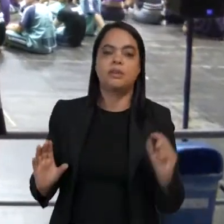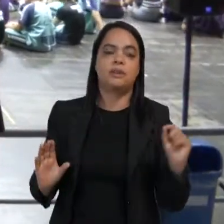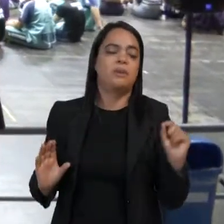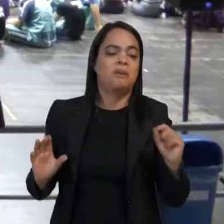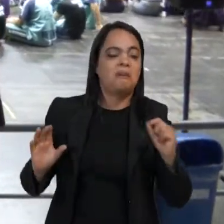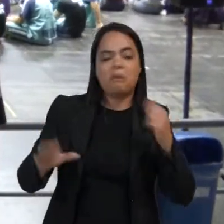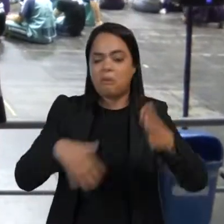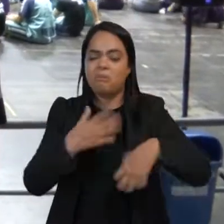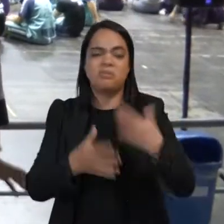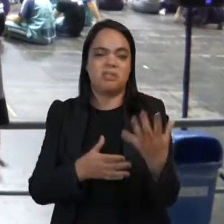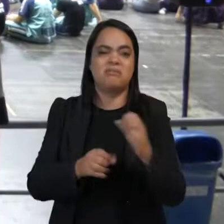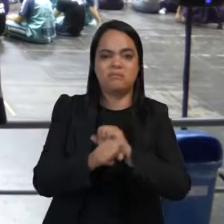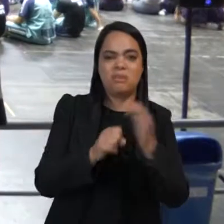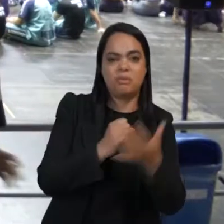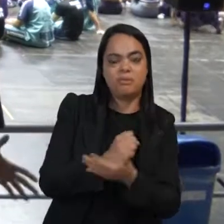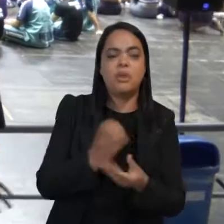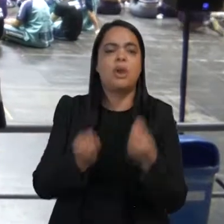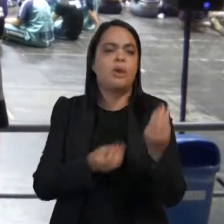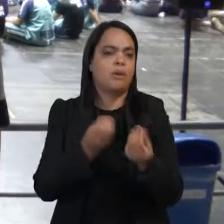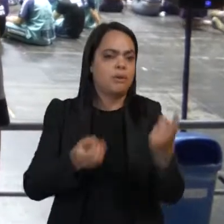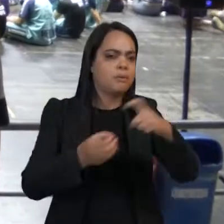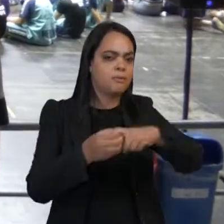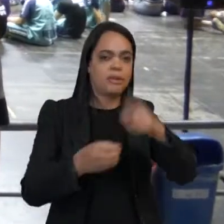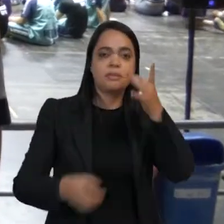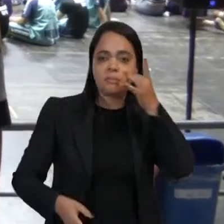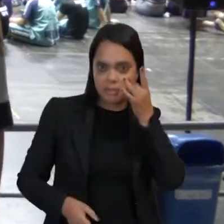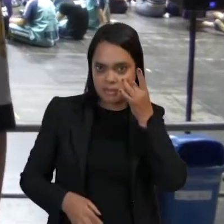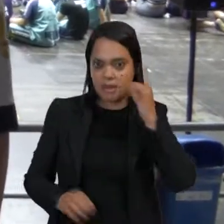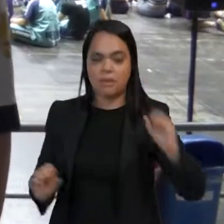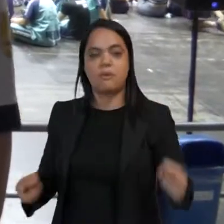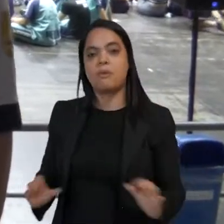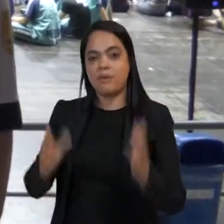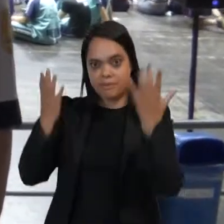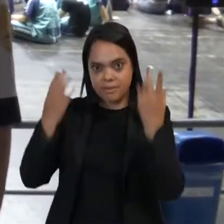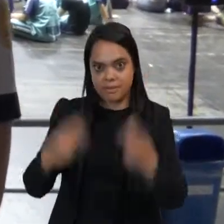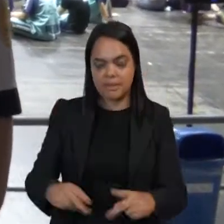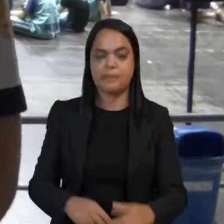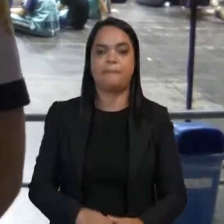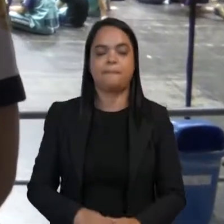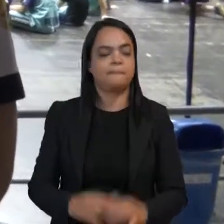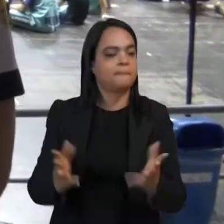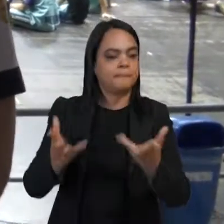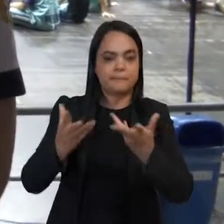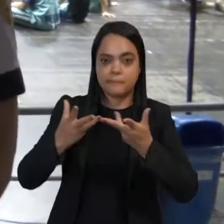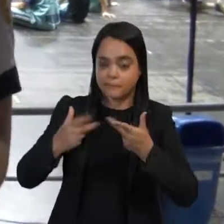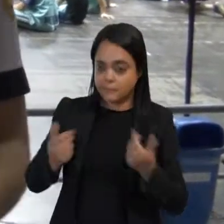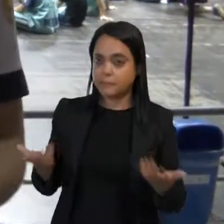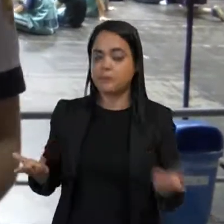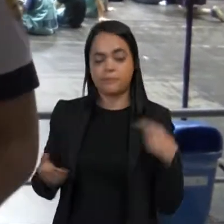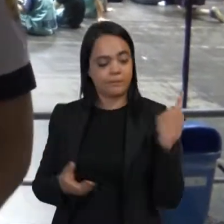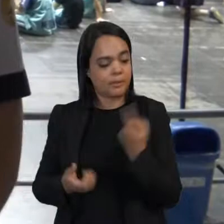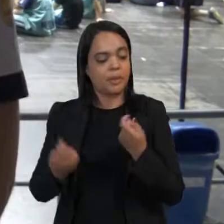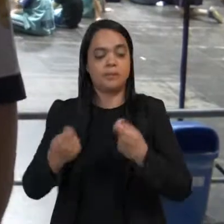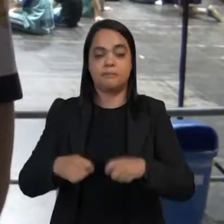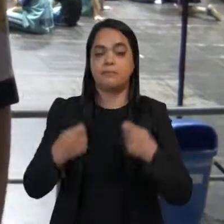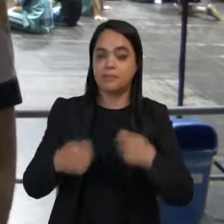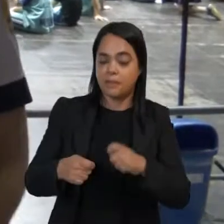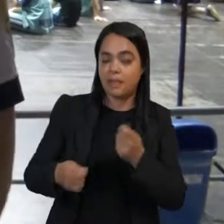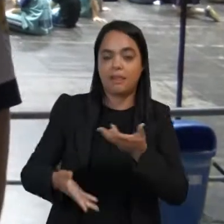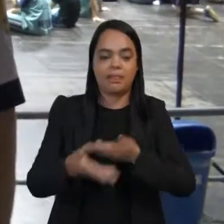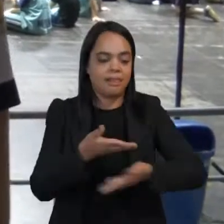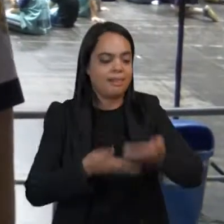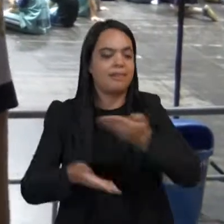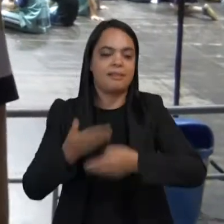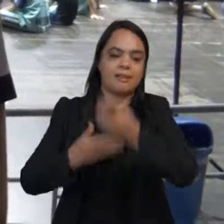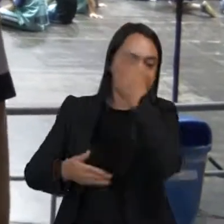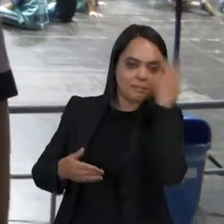Para você, como que está sendo esse retorno presencial logo com um evento dessa magnitude? Maravilhoso. Era tudo que a gente precisava. A